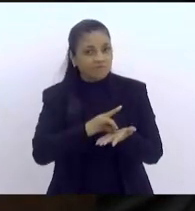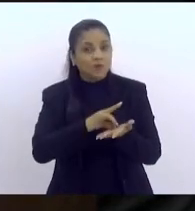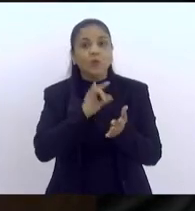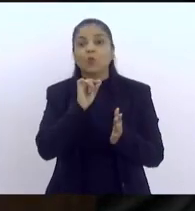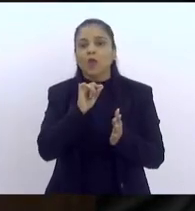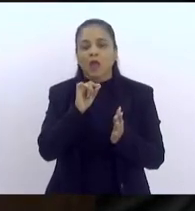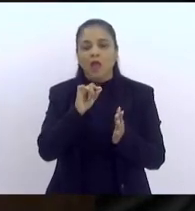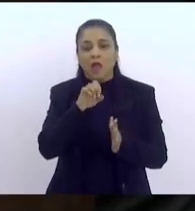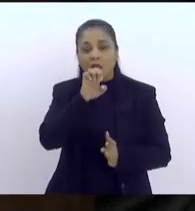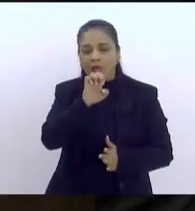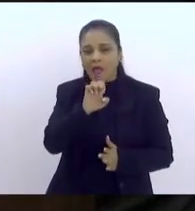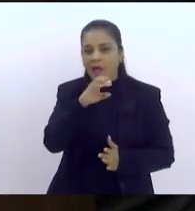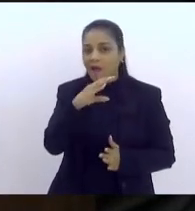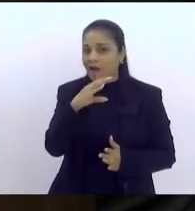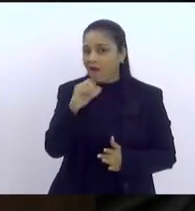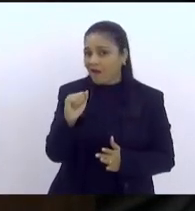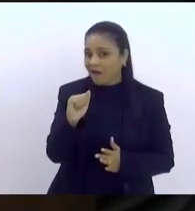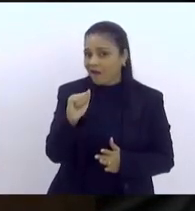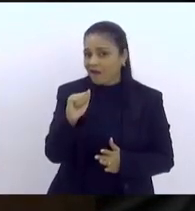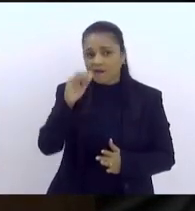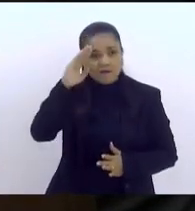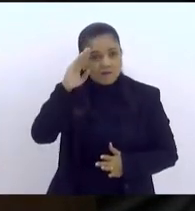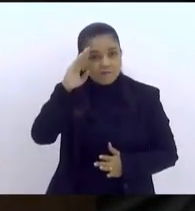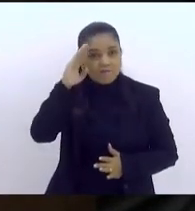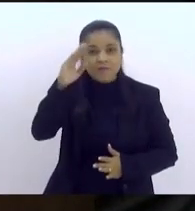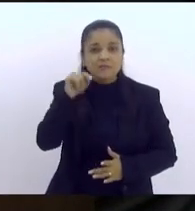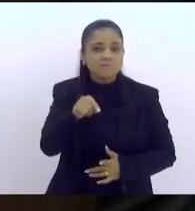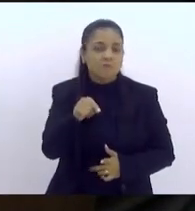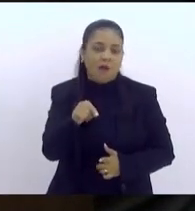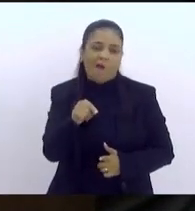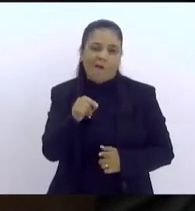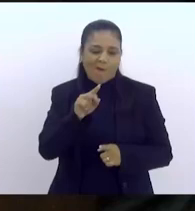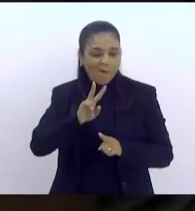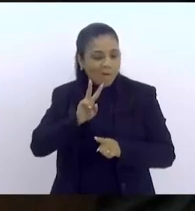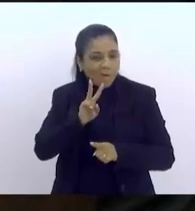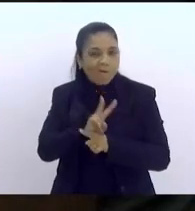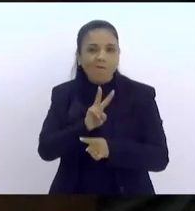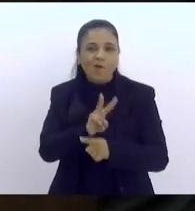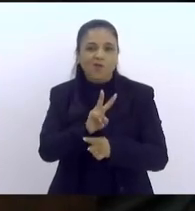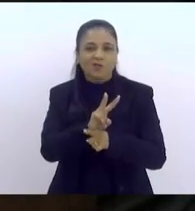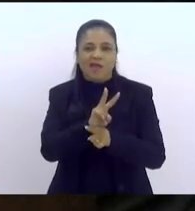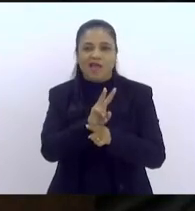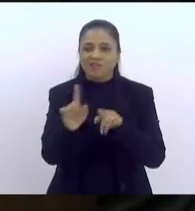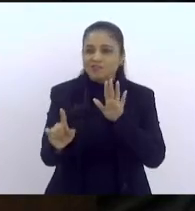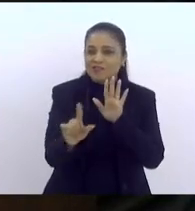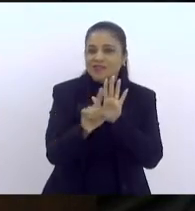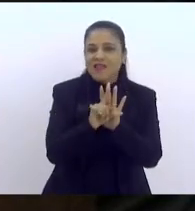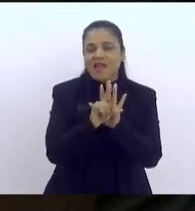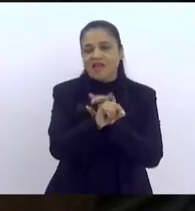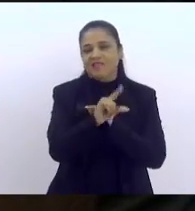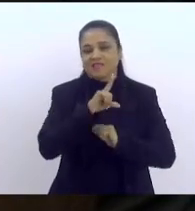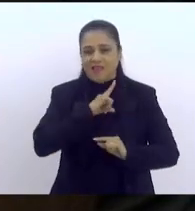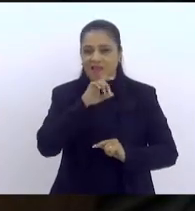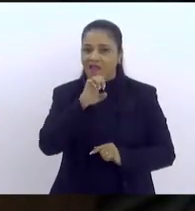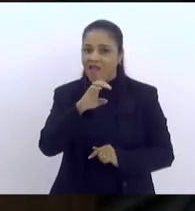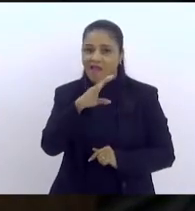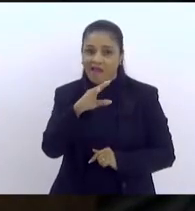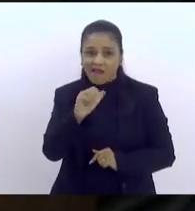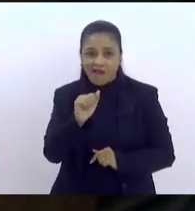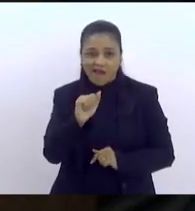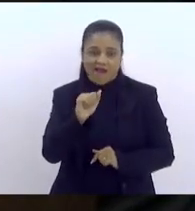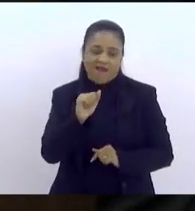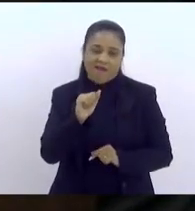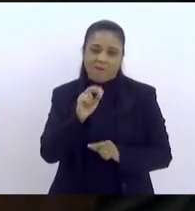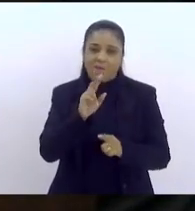ECA. O ECA é a principal ferramenta para proteger as nossas crianças e os nossos adolescentes no Brasil